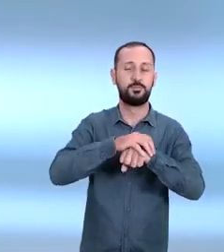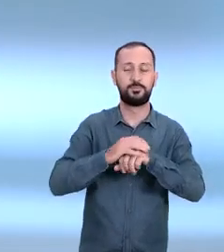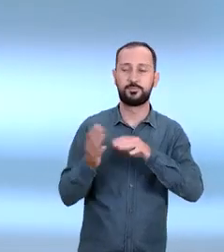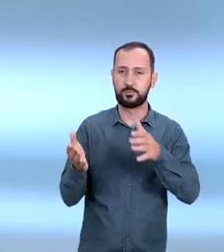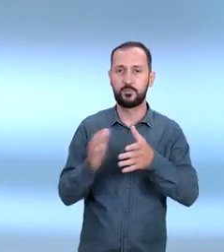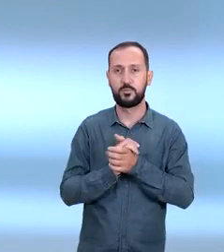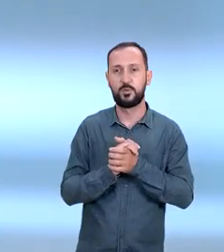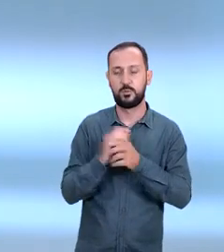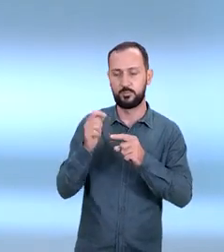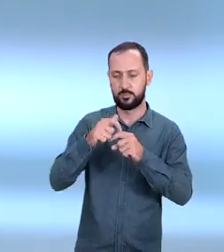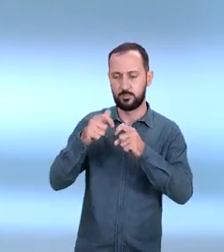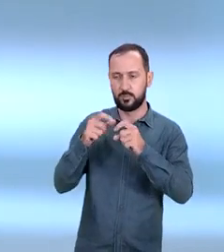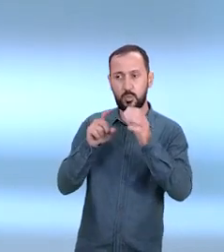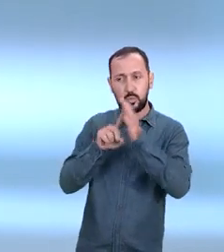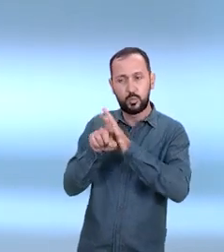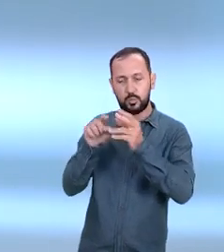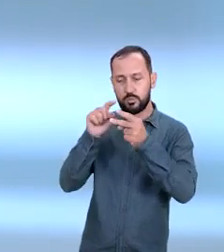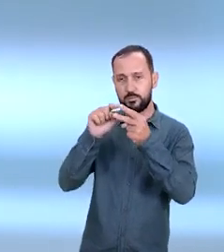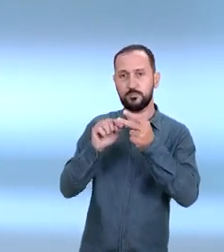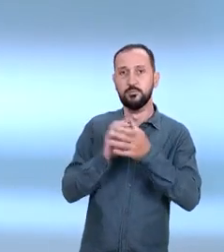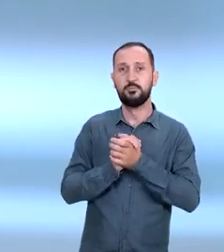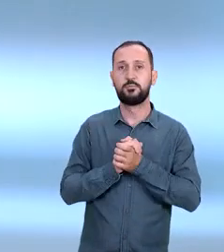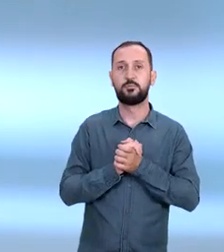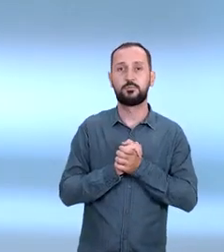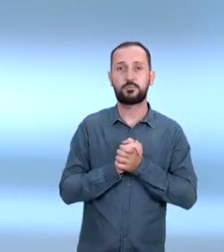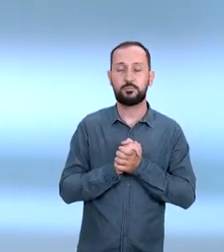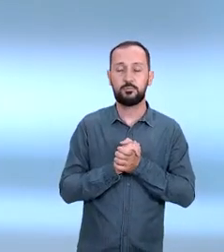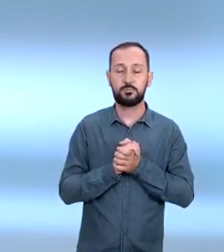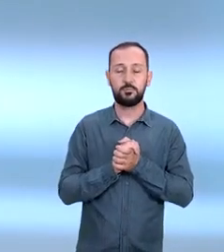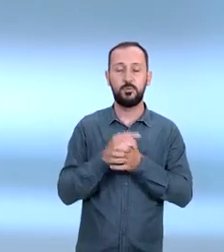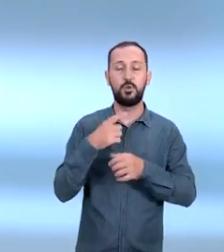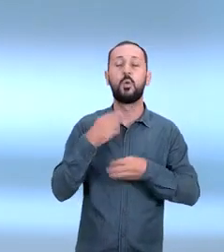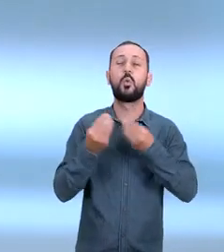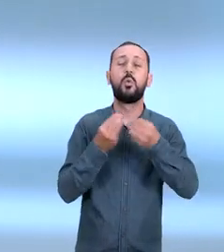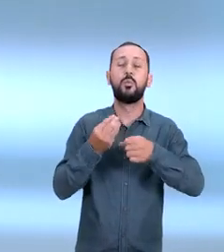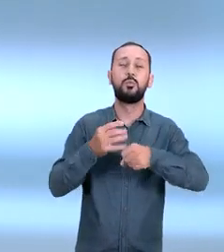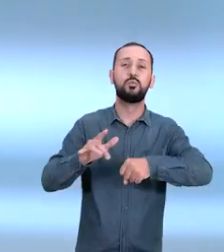considerações finais, duas perguntas. Primeira pergunta, o Aedes aegypti,